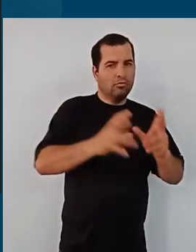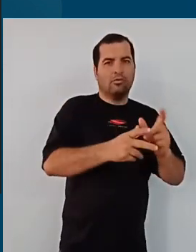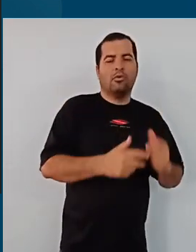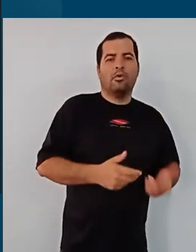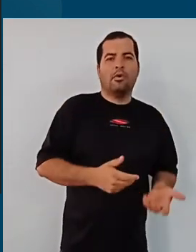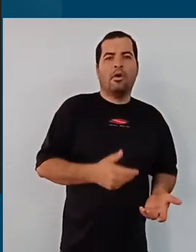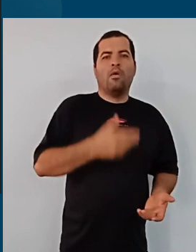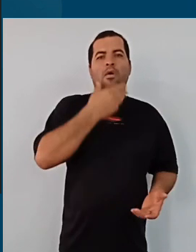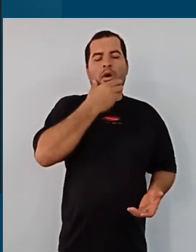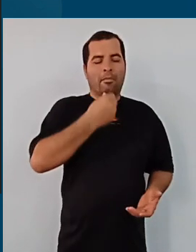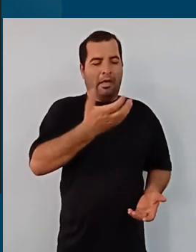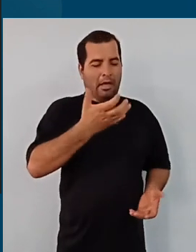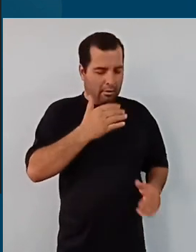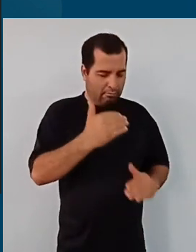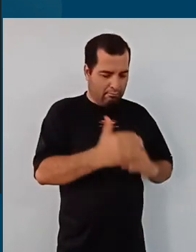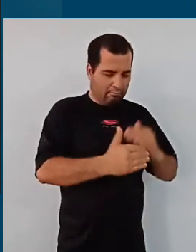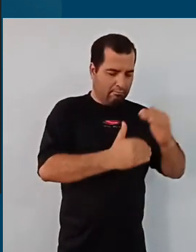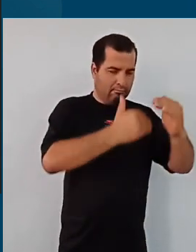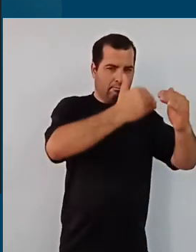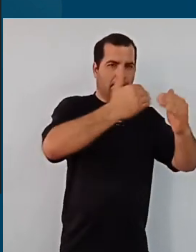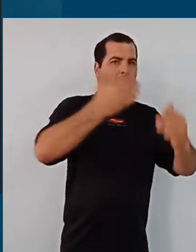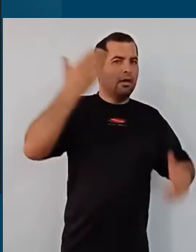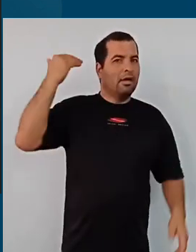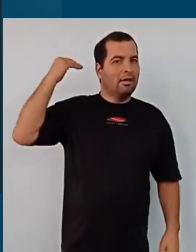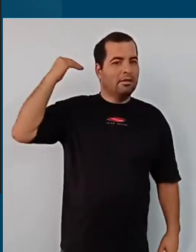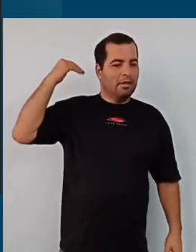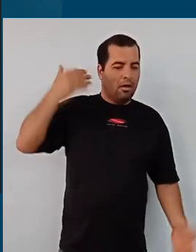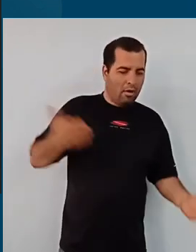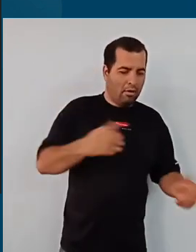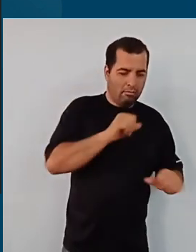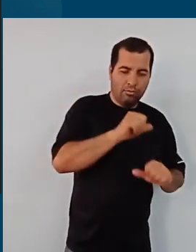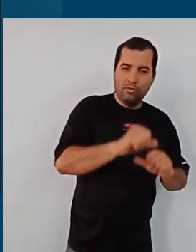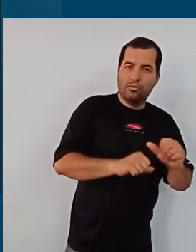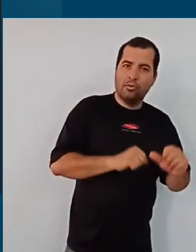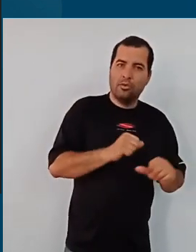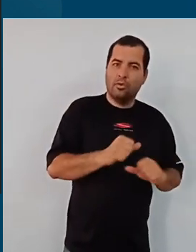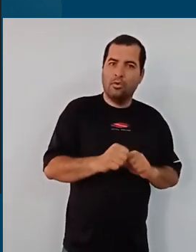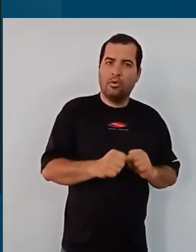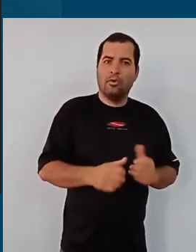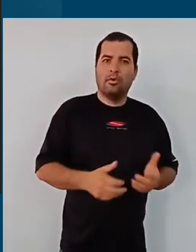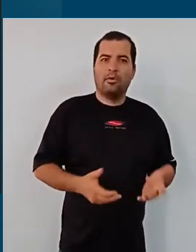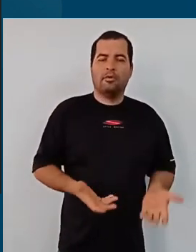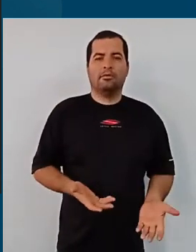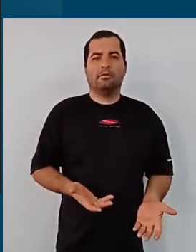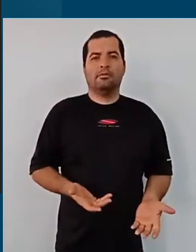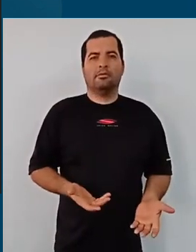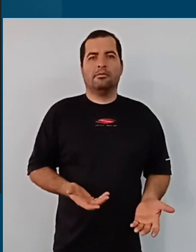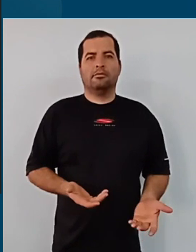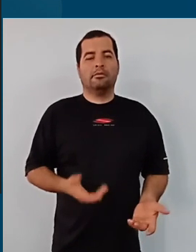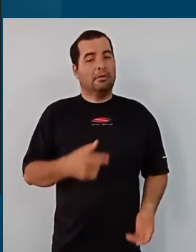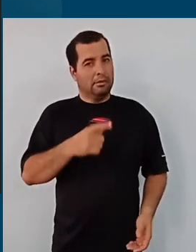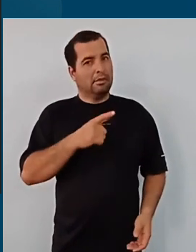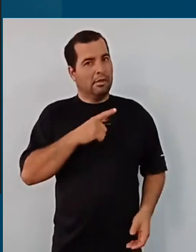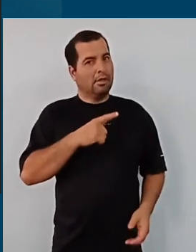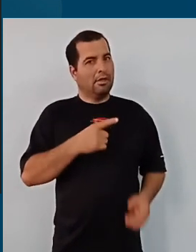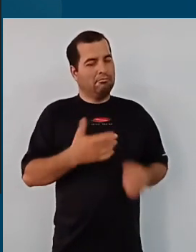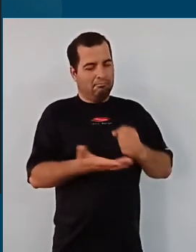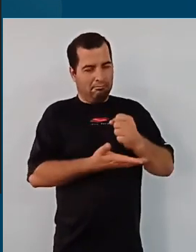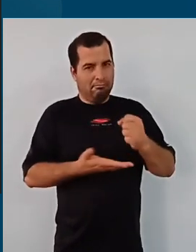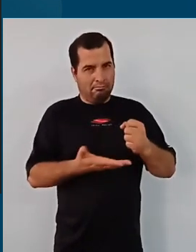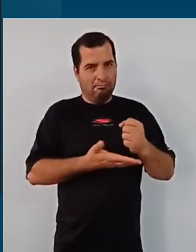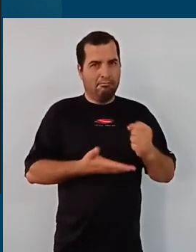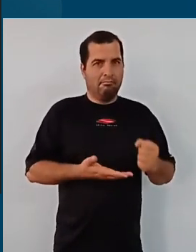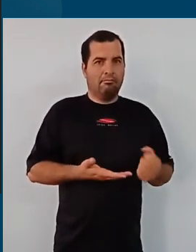se queria desenvolver na virada do século. O discurso da base vem nesse seguinte sentido: no novo